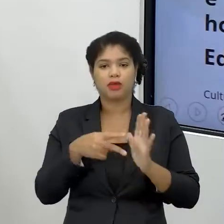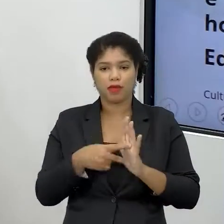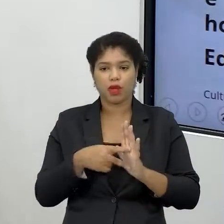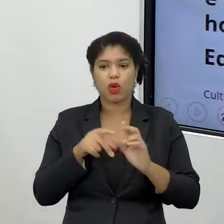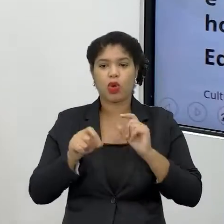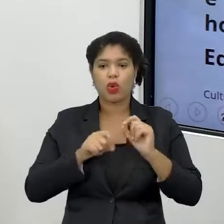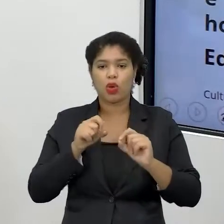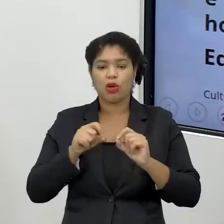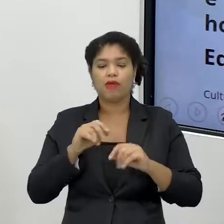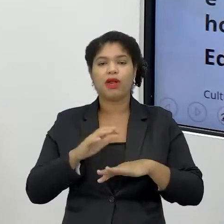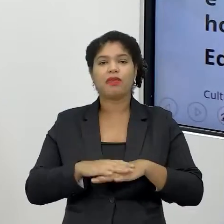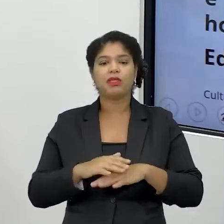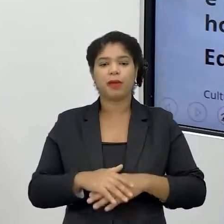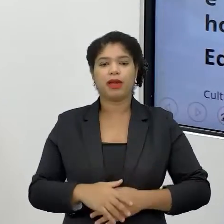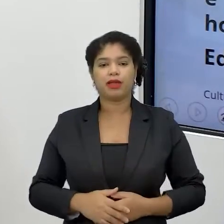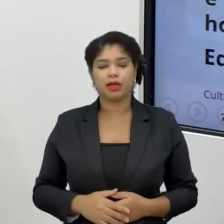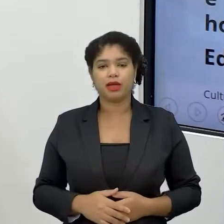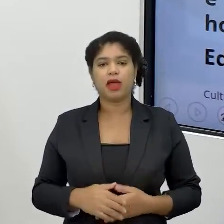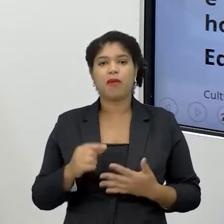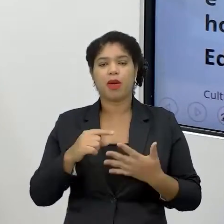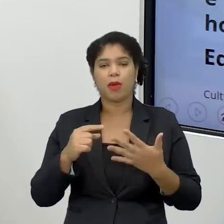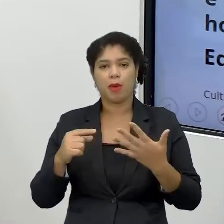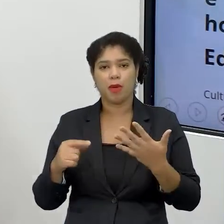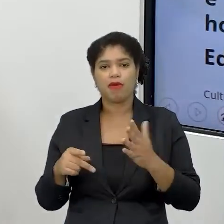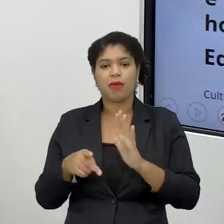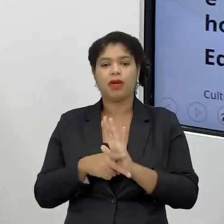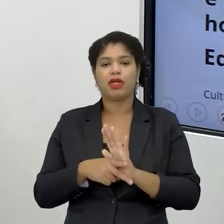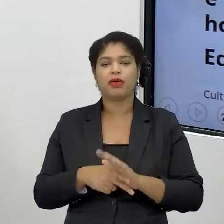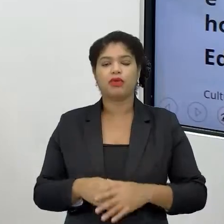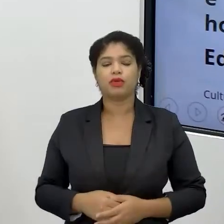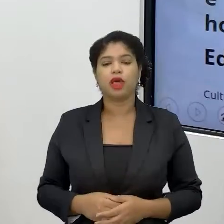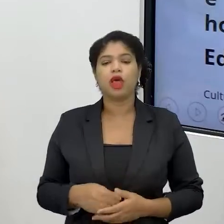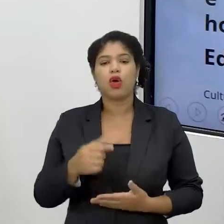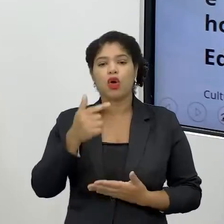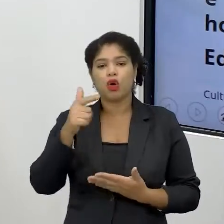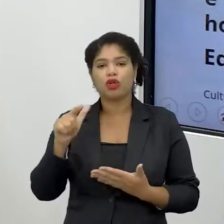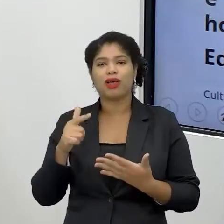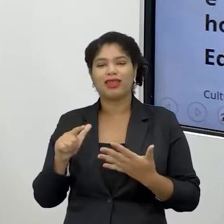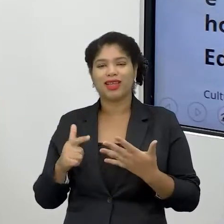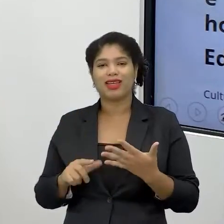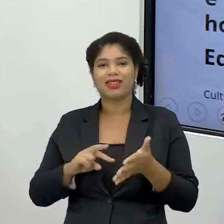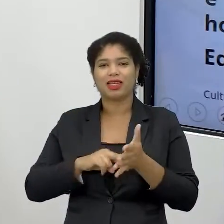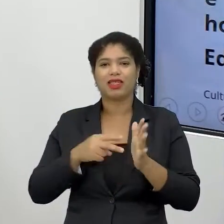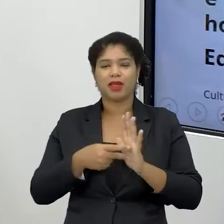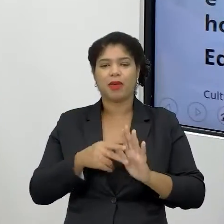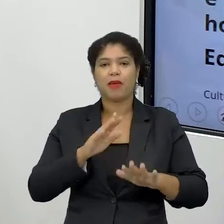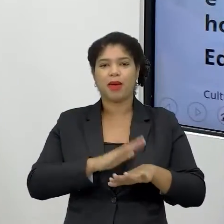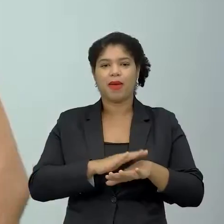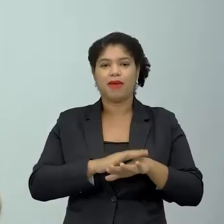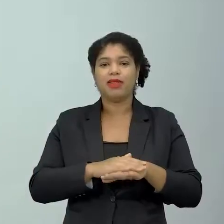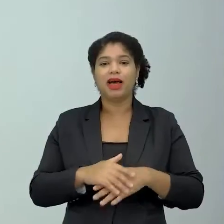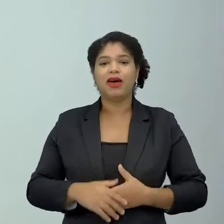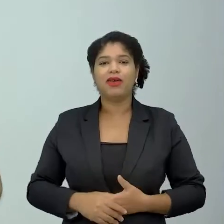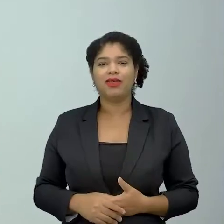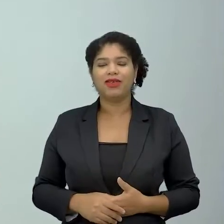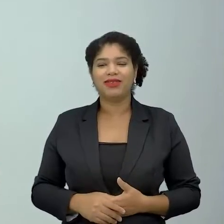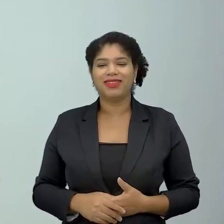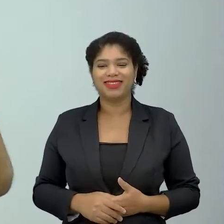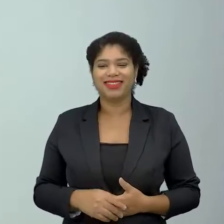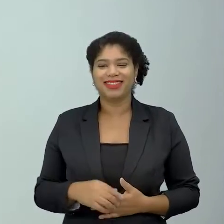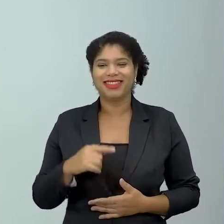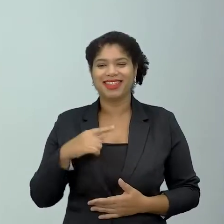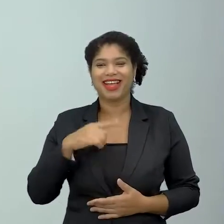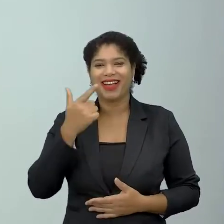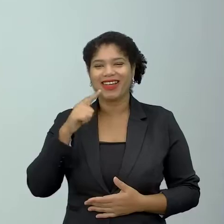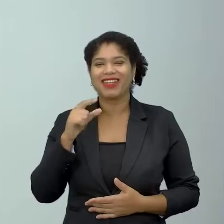da sociedade estão em símbolos compartilhados. Verdade, isso é verdade. Isso é verdade. Porque houve um